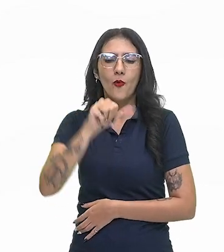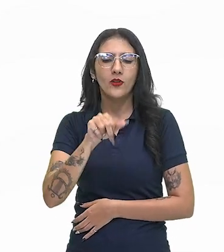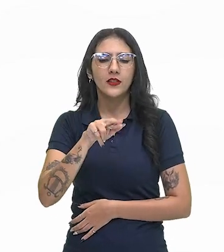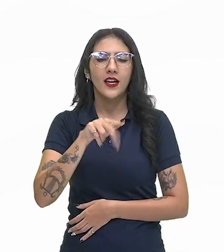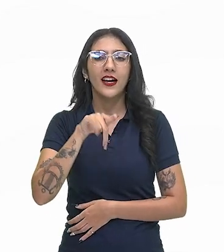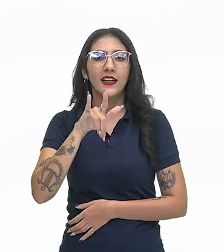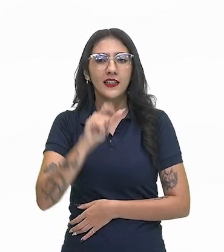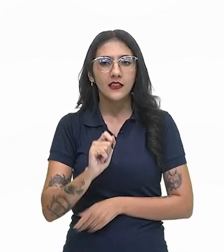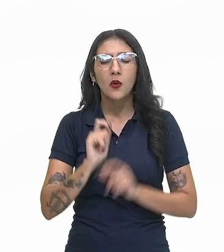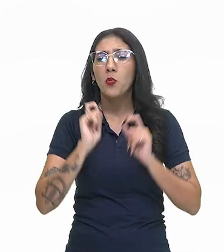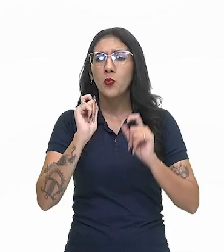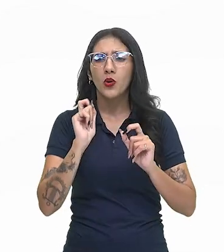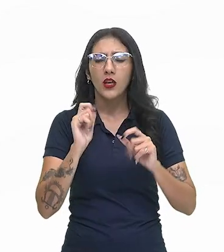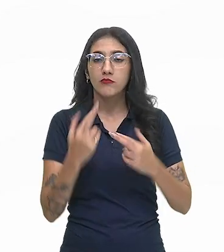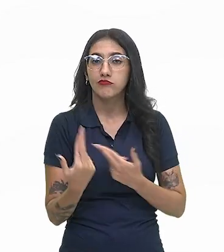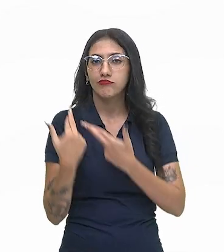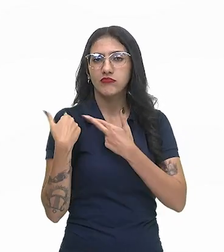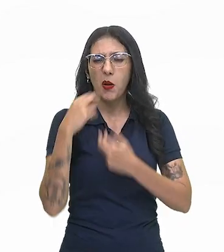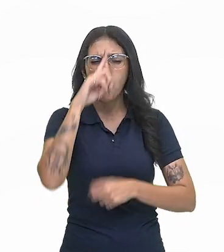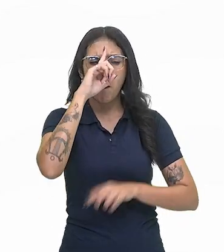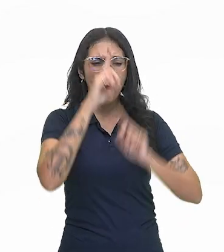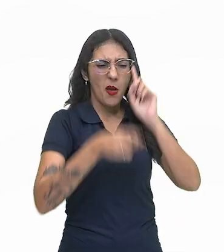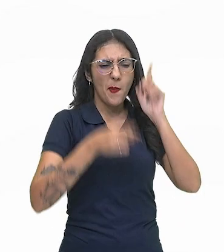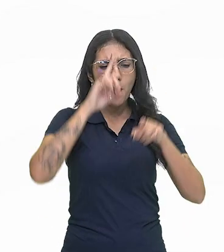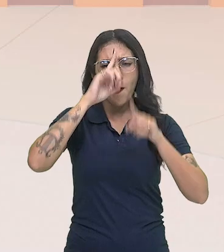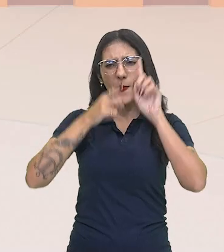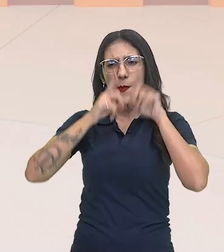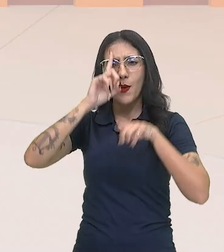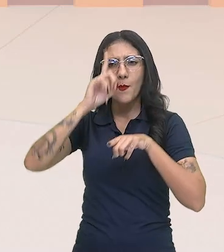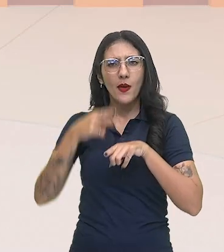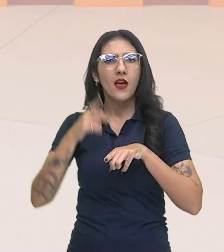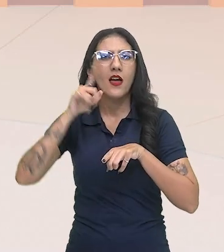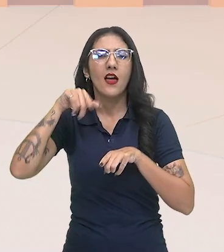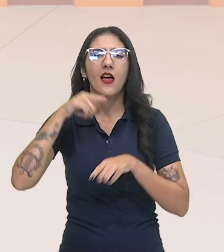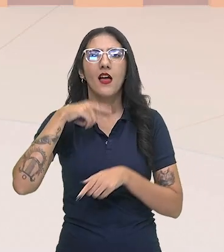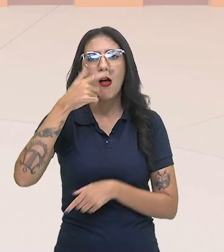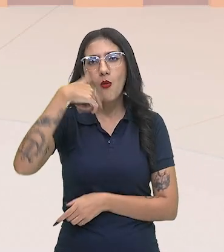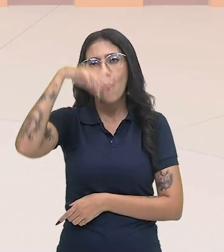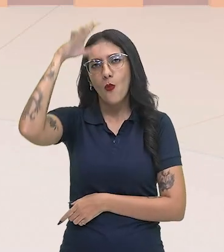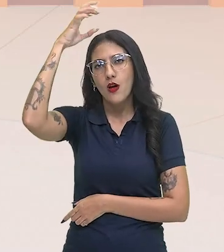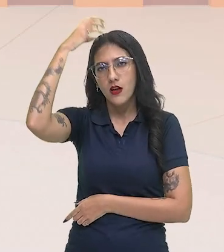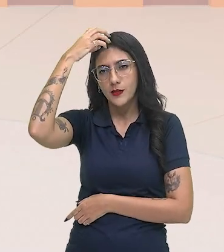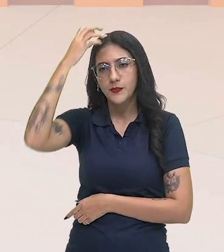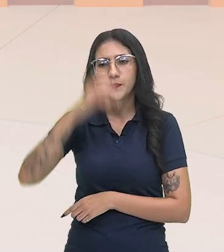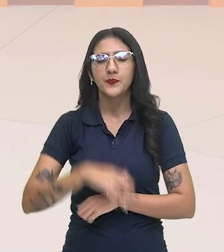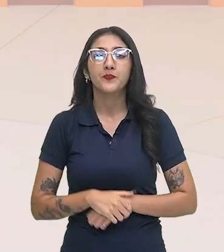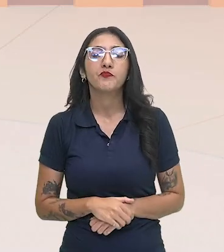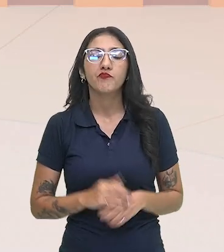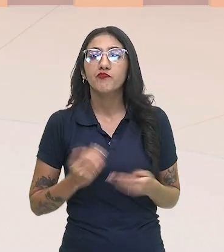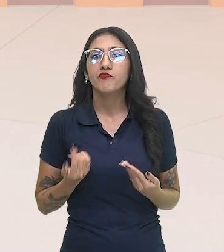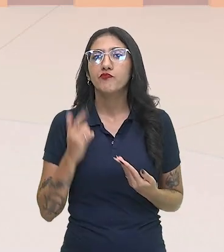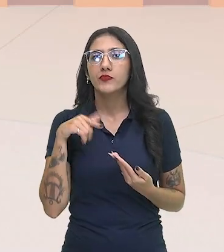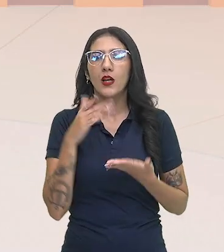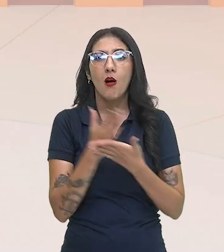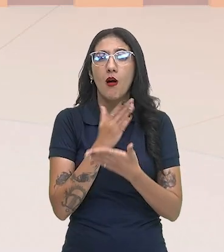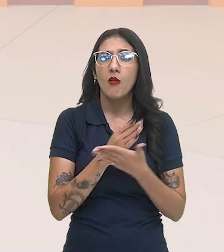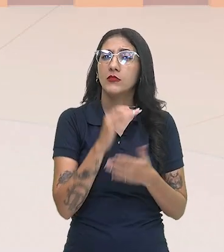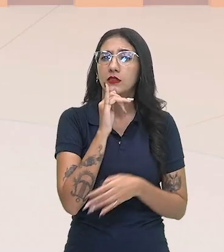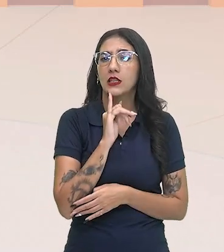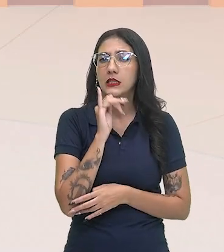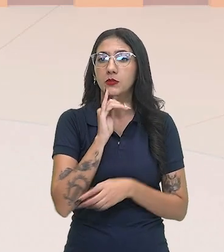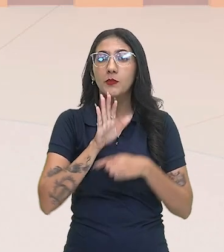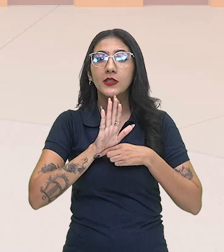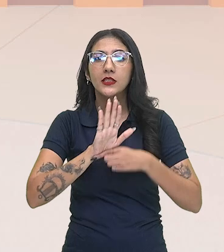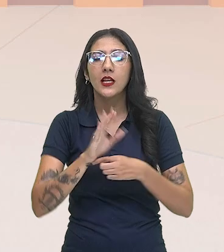que mandava. E como exemplo de movimentos sociais aqui na nossa região, nós vamos trazer para vocês